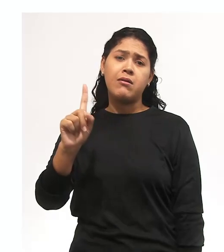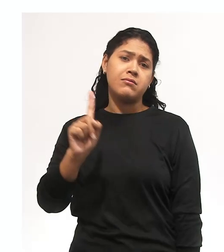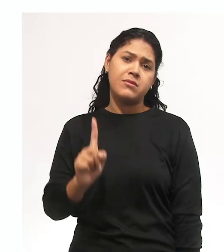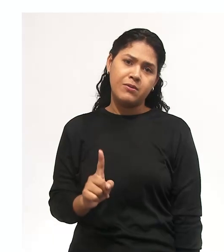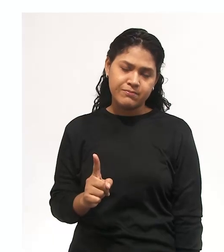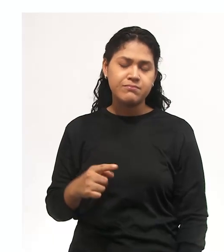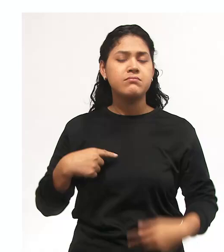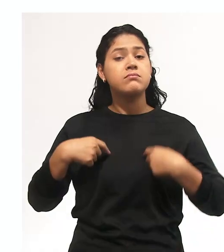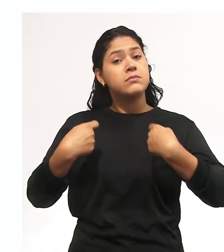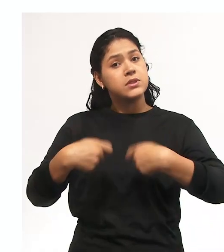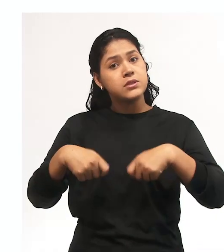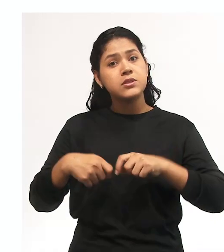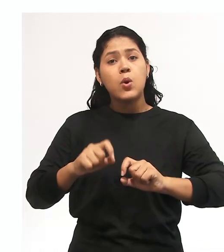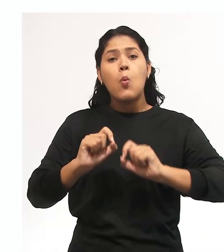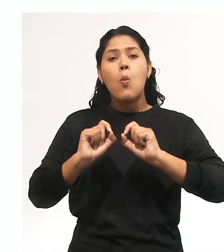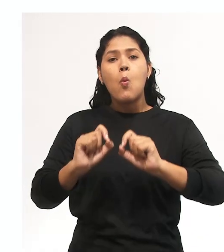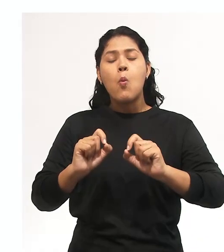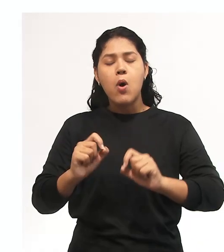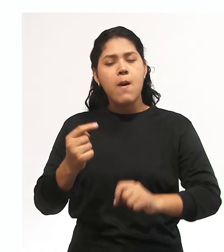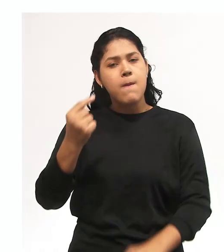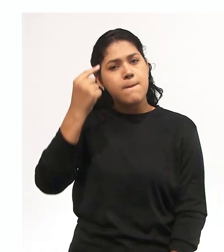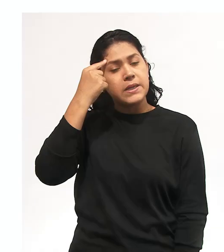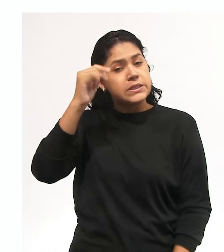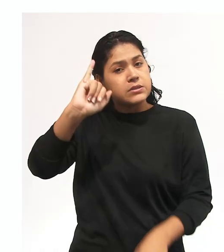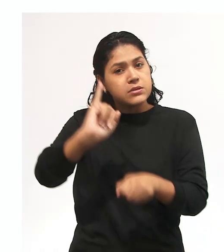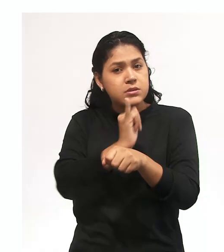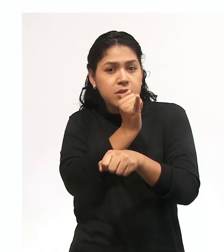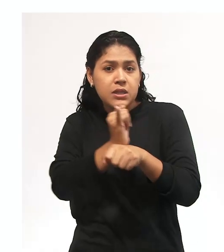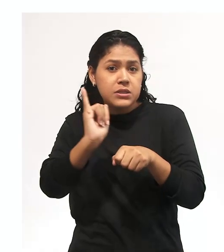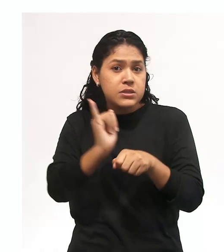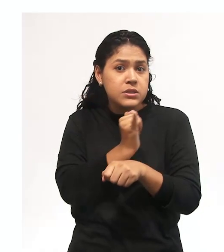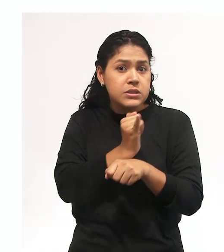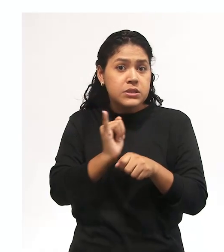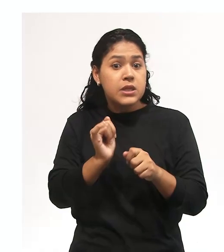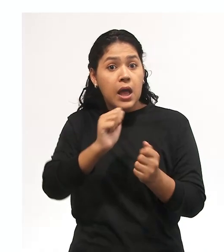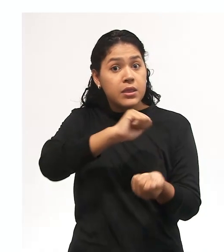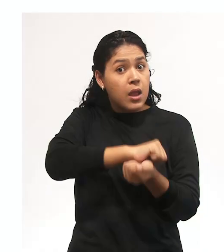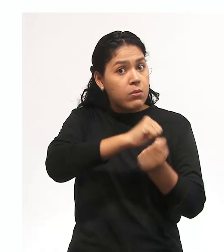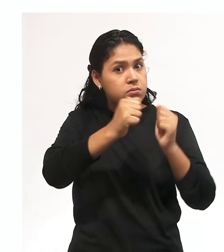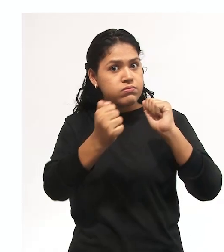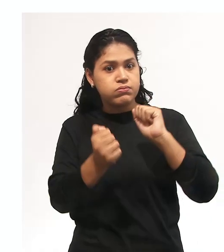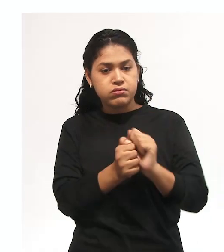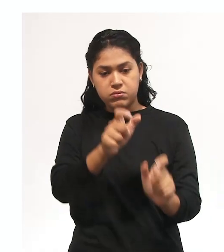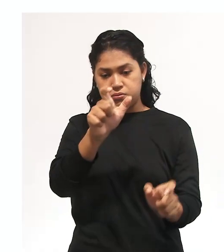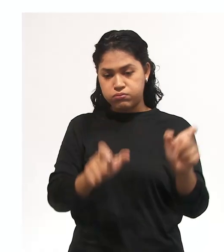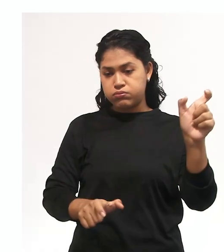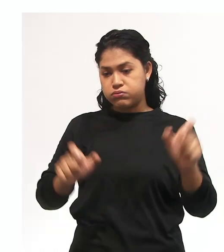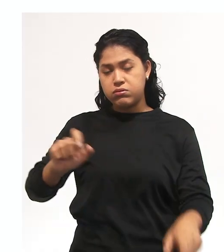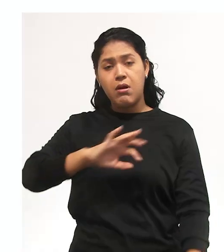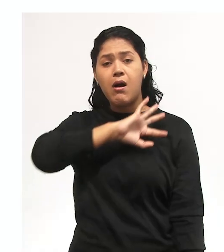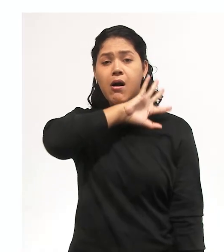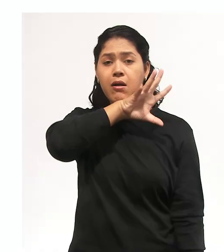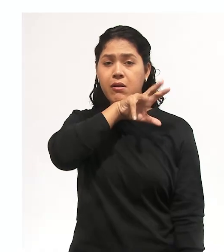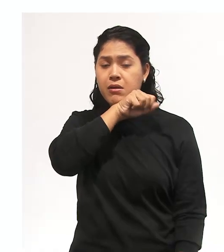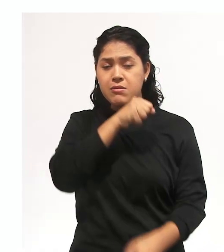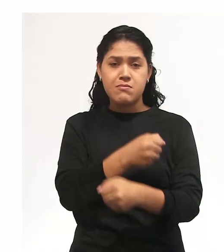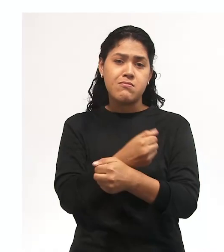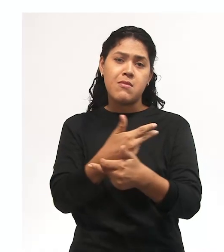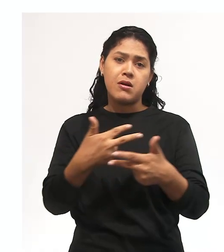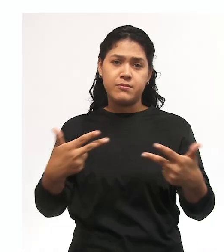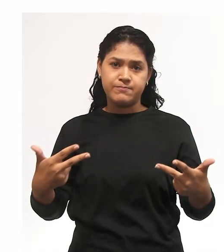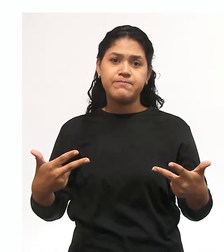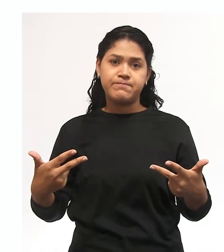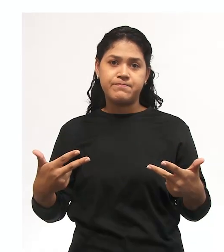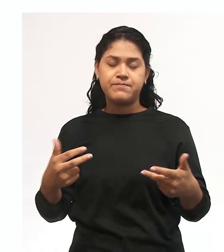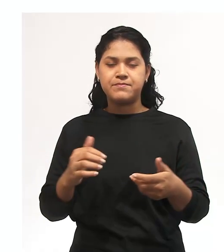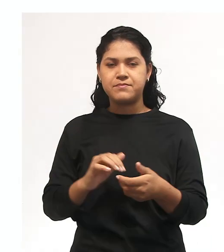não. Teríamos que, nesse caso, pensar avaliações distintas para cada um desses